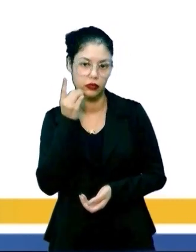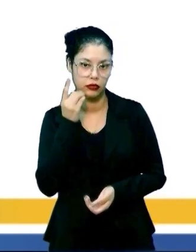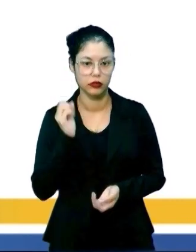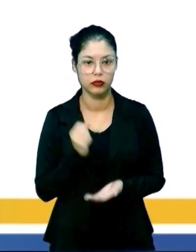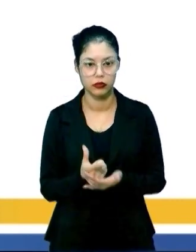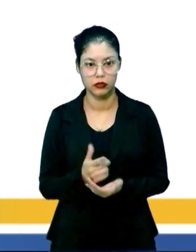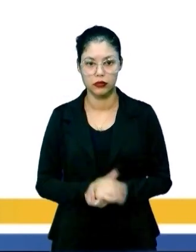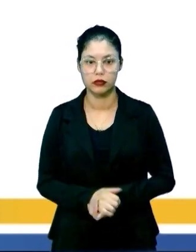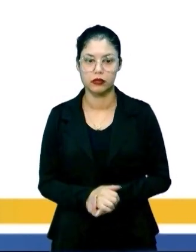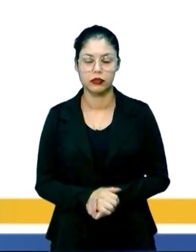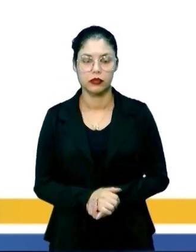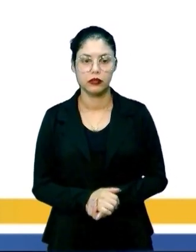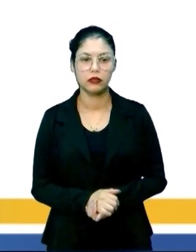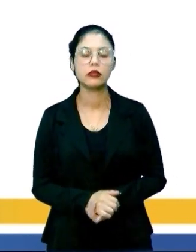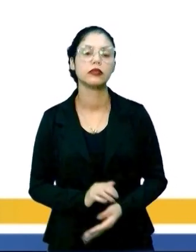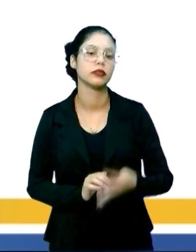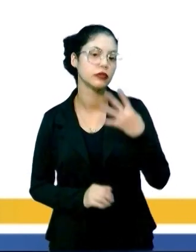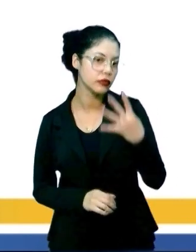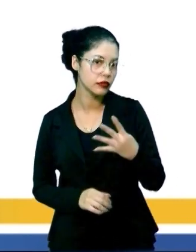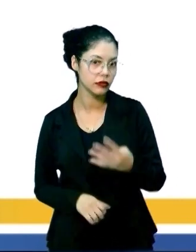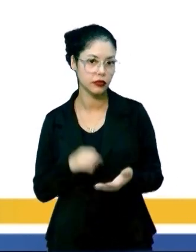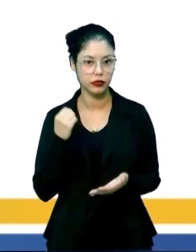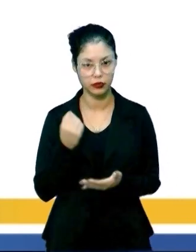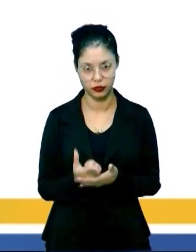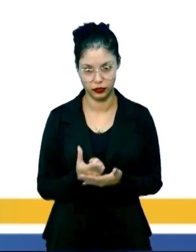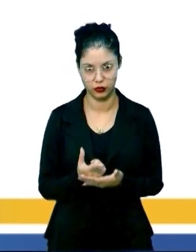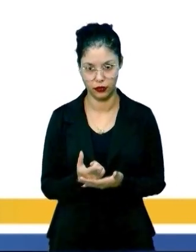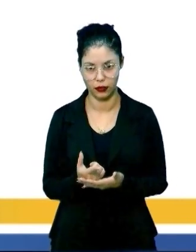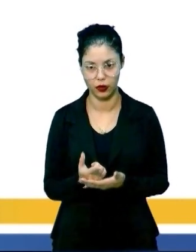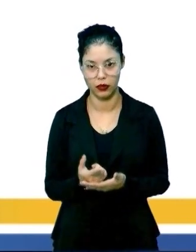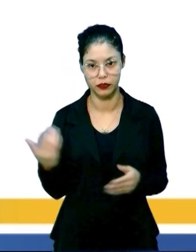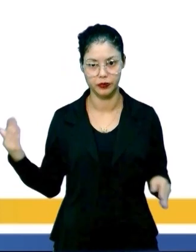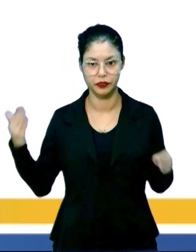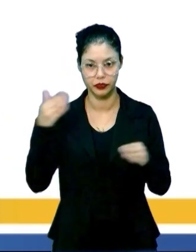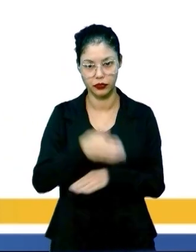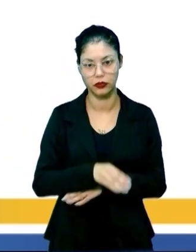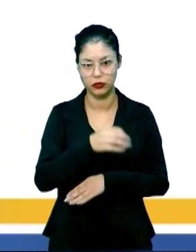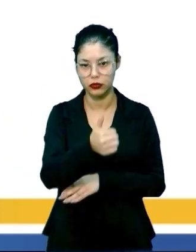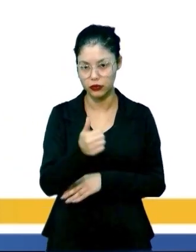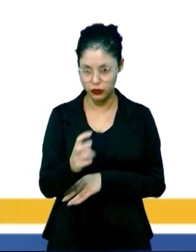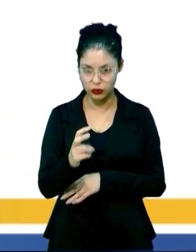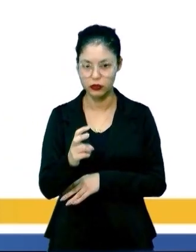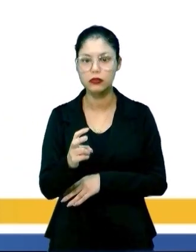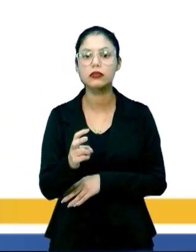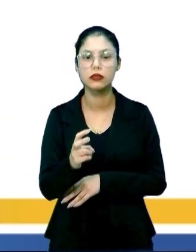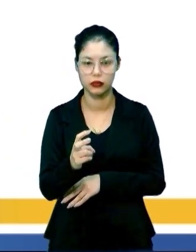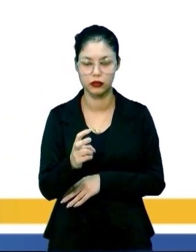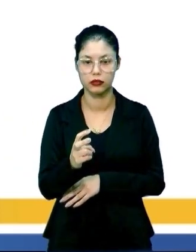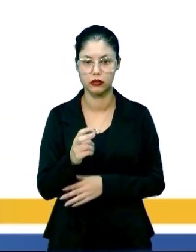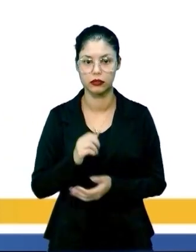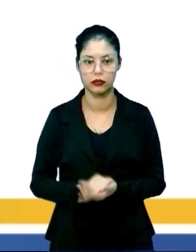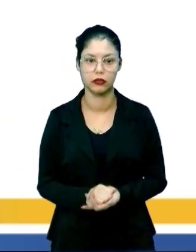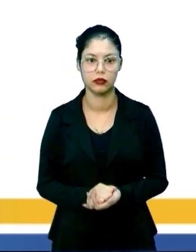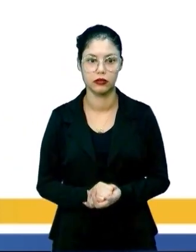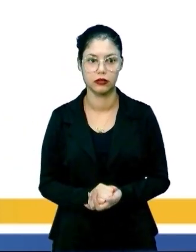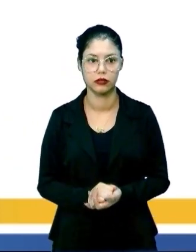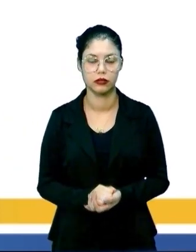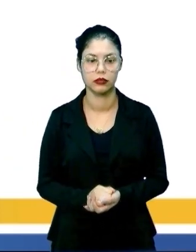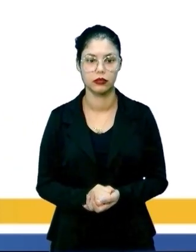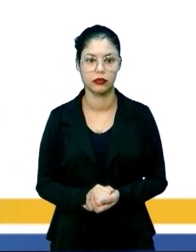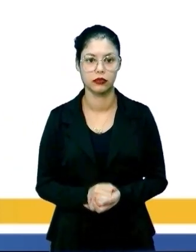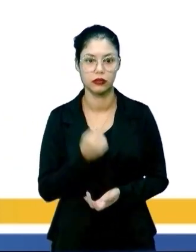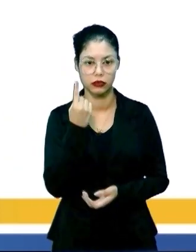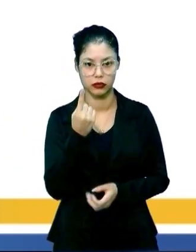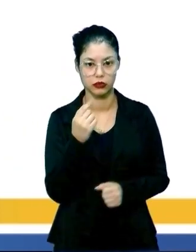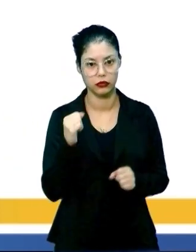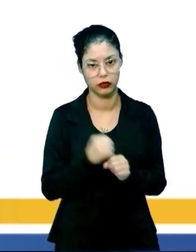meses da data da compra. Opção 4, pagar a prazo, dando uma entrada de 15 mil e o